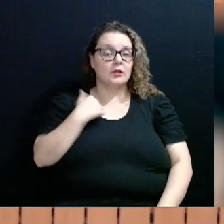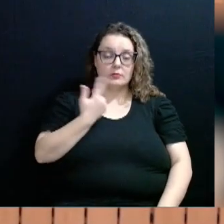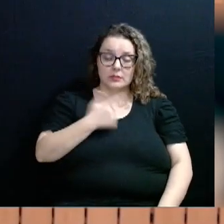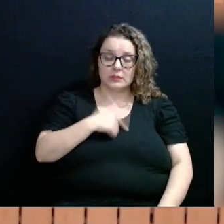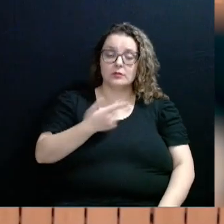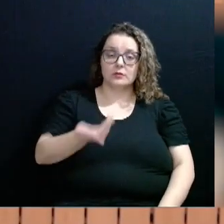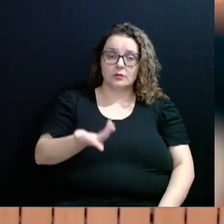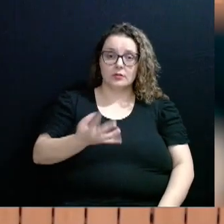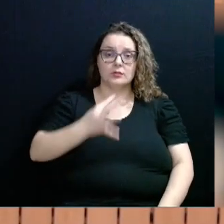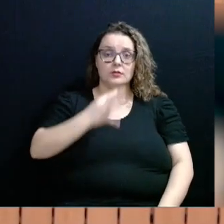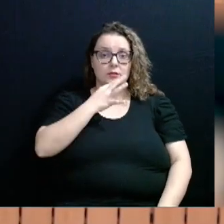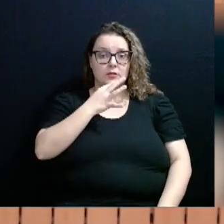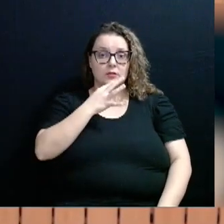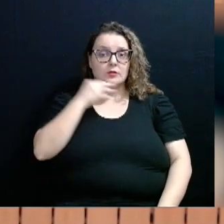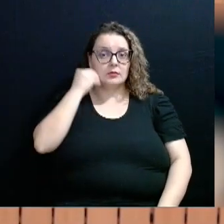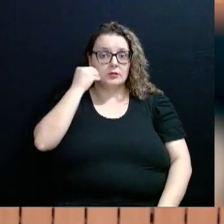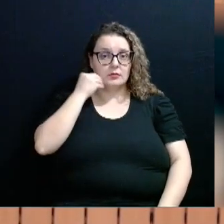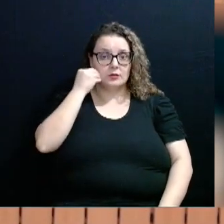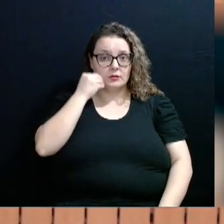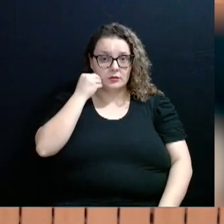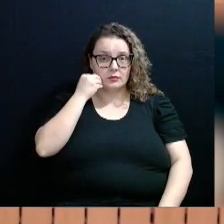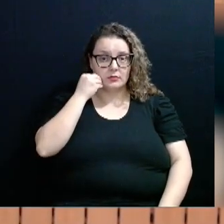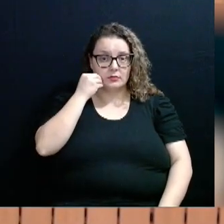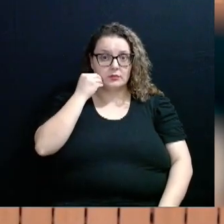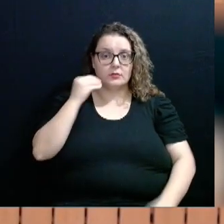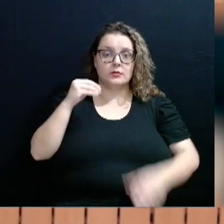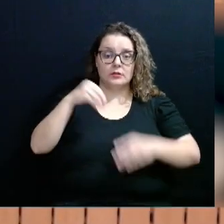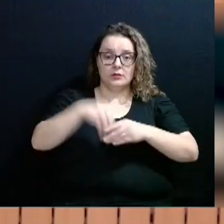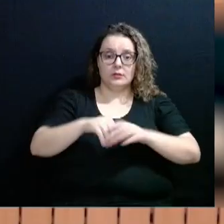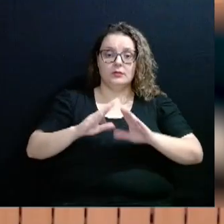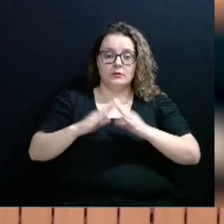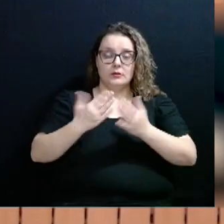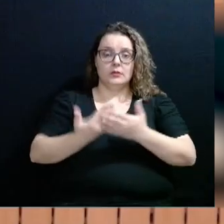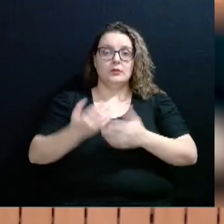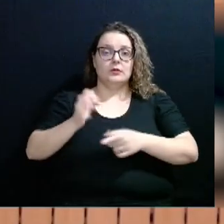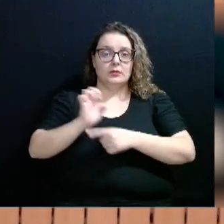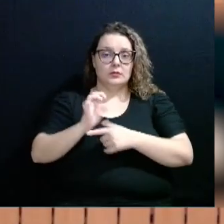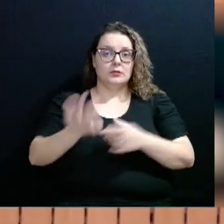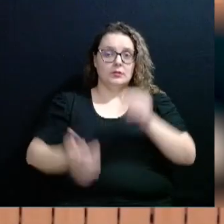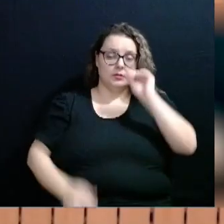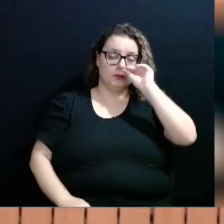uma experiência em que, dentro de uma escola estadual, vocês